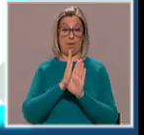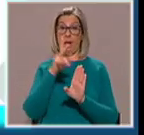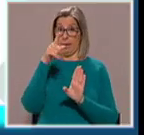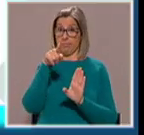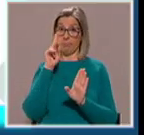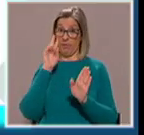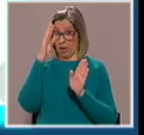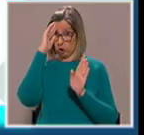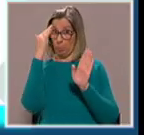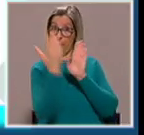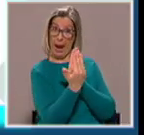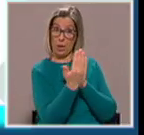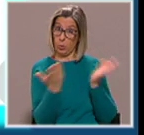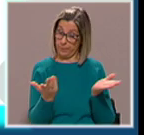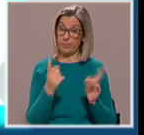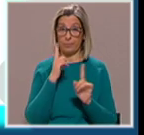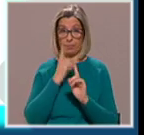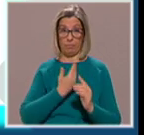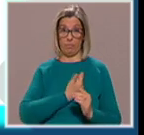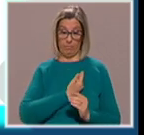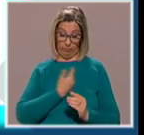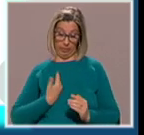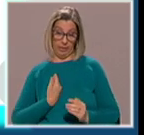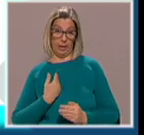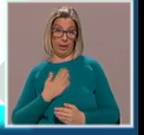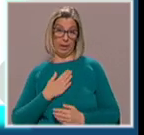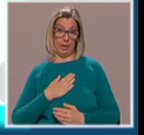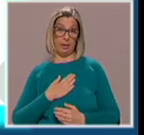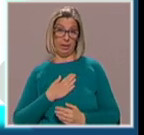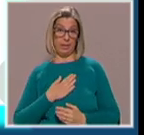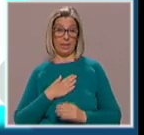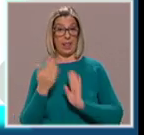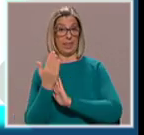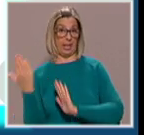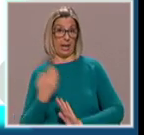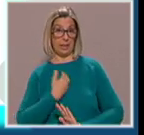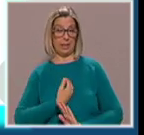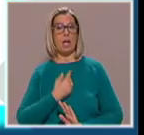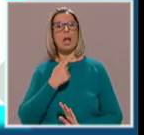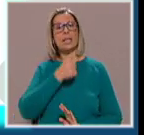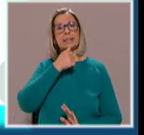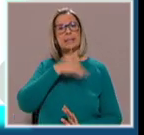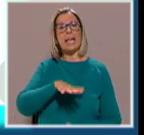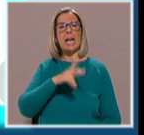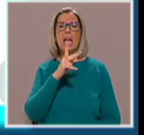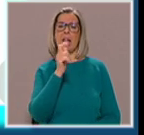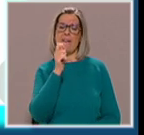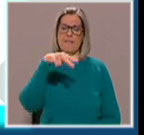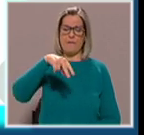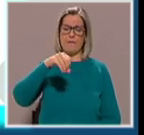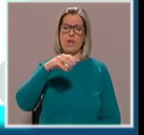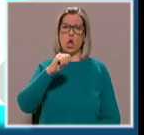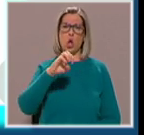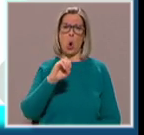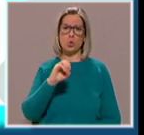ver isto como se fosse um espelho, portanto, esta é a metade direita do coração, circula sangue venoso. O que é este sangue venoso? Sangue venoso é sangue que é